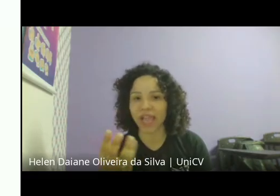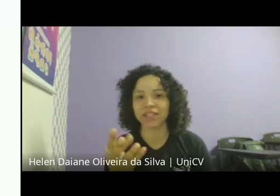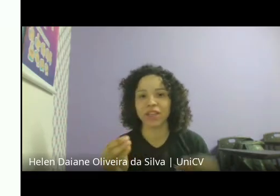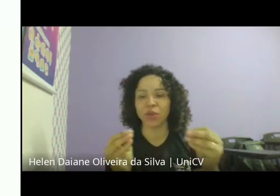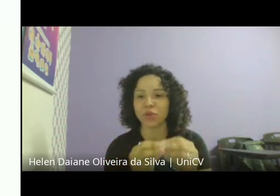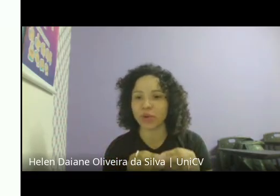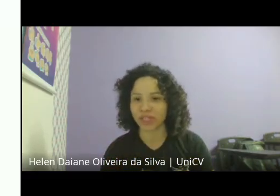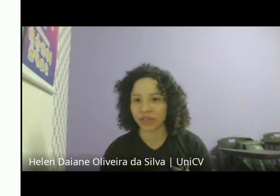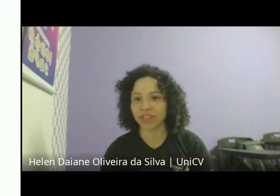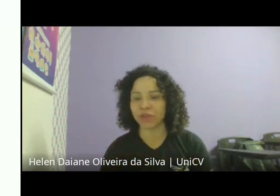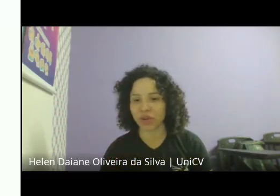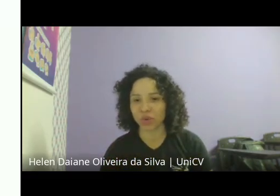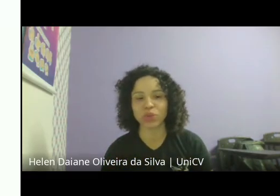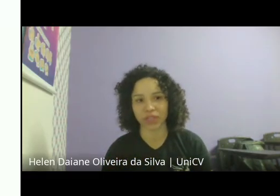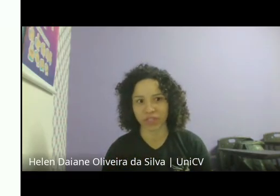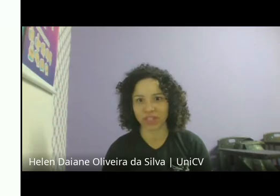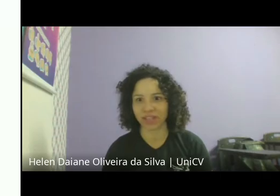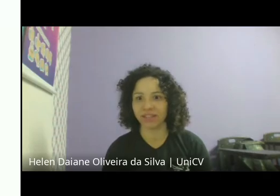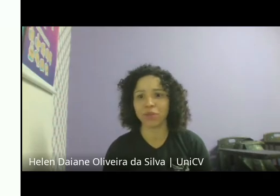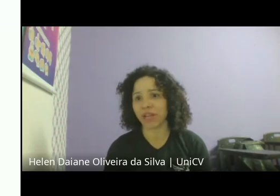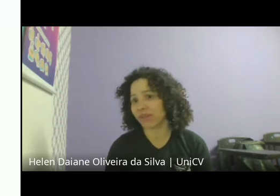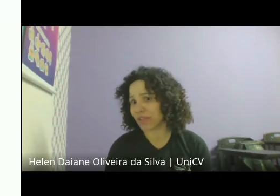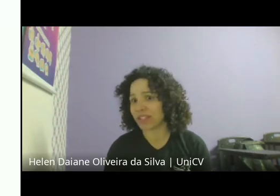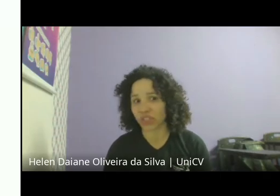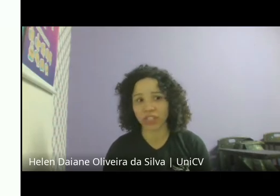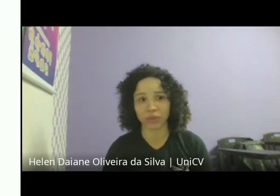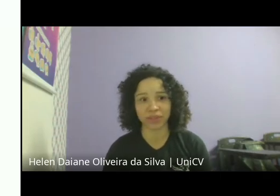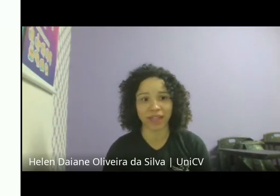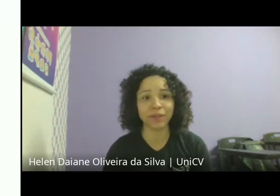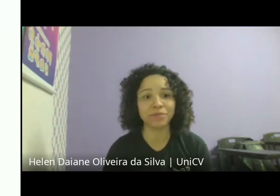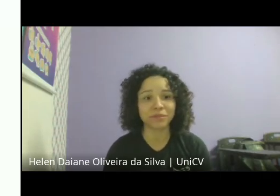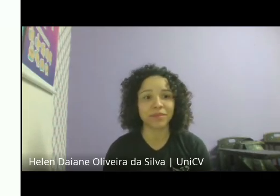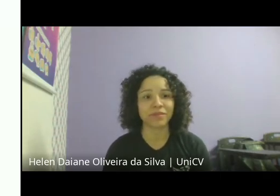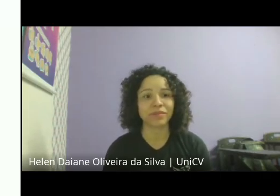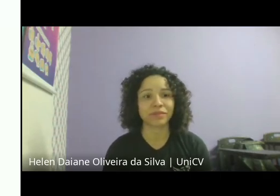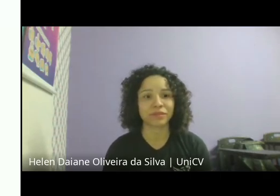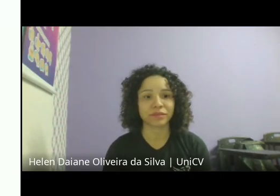das vogais, o encontro aí da vogal com a consoante. Então, para ele não vai fazer sentido, tá?